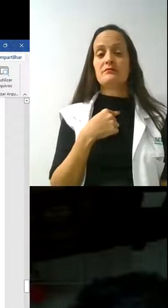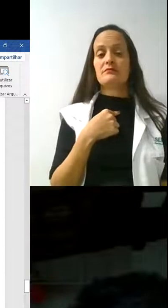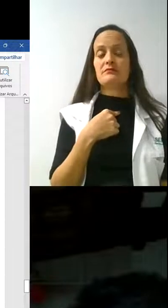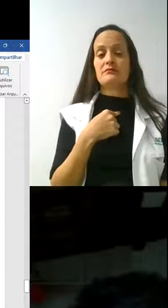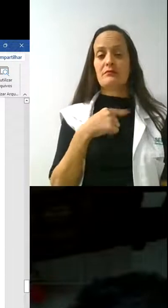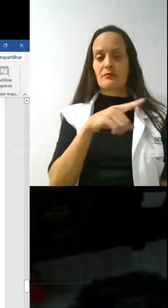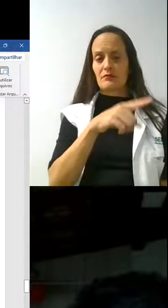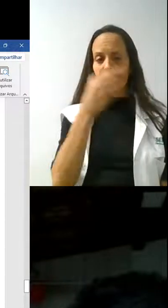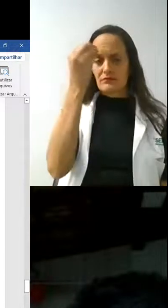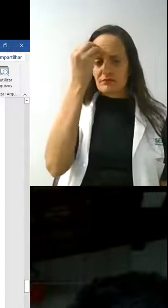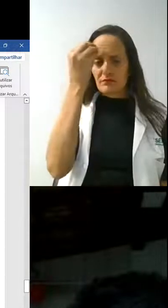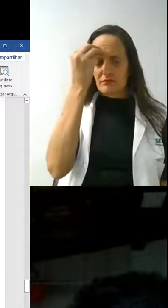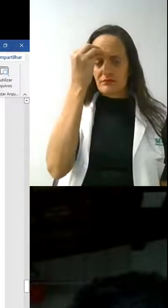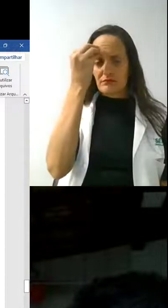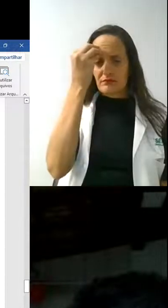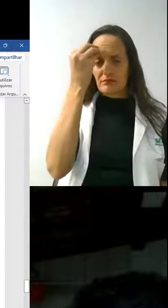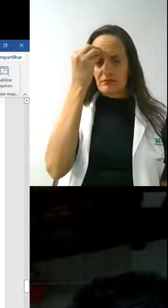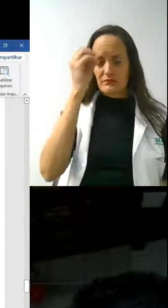lógica aqui?